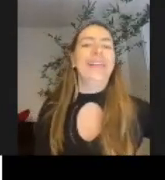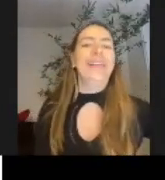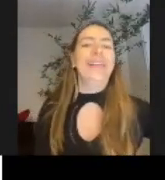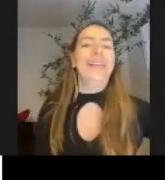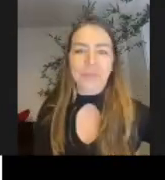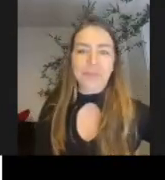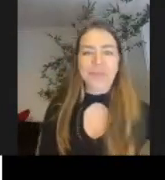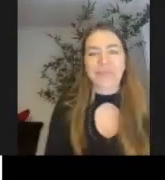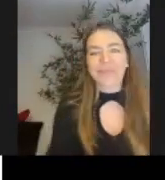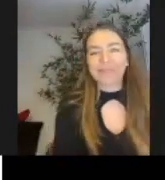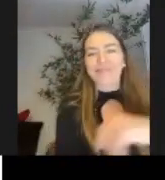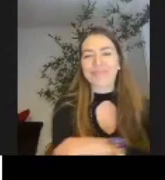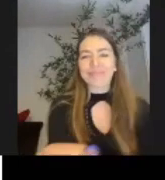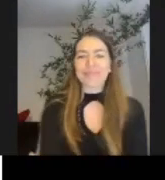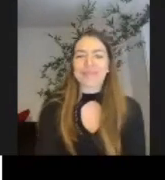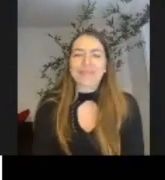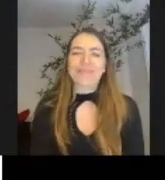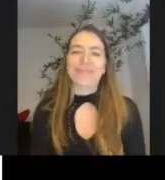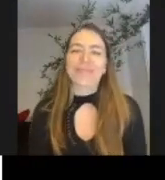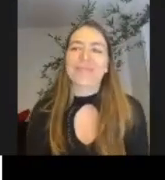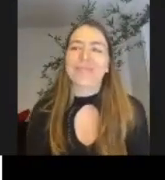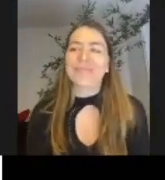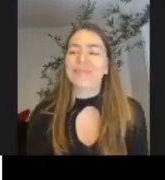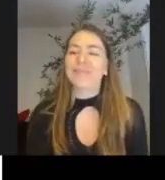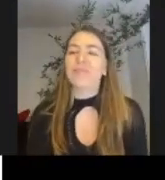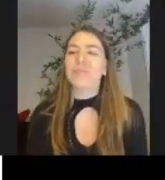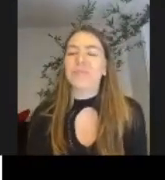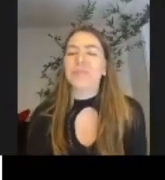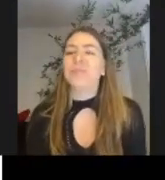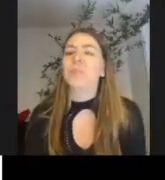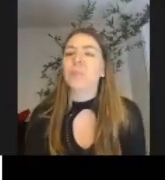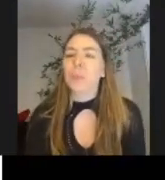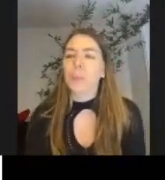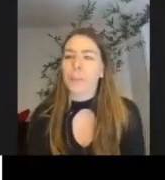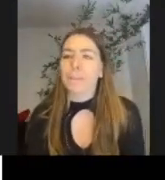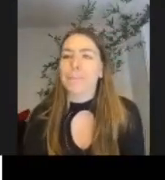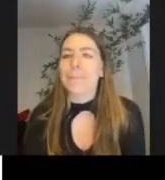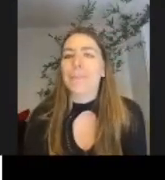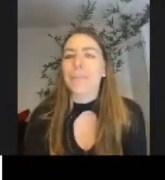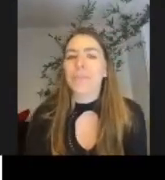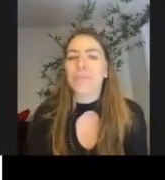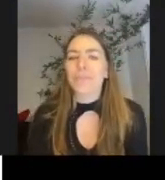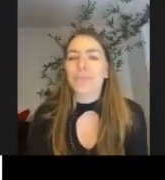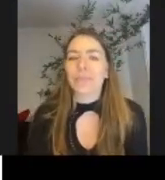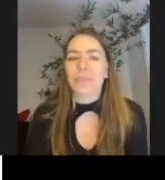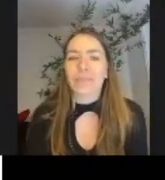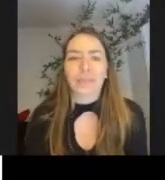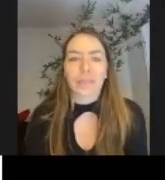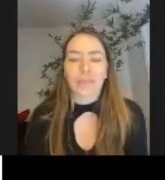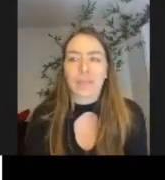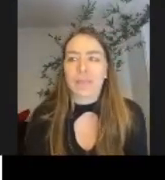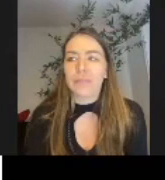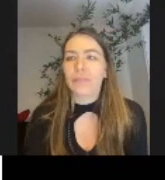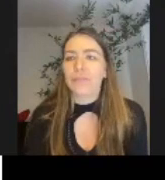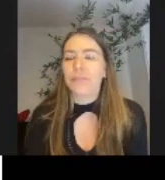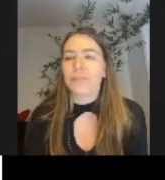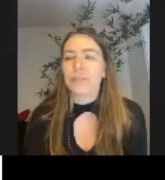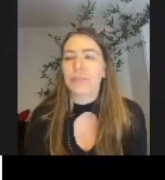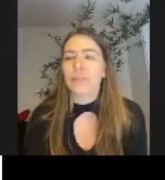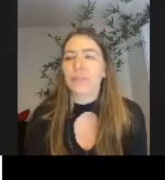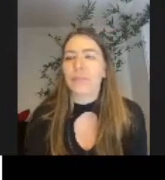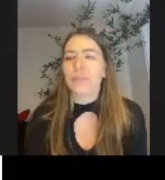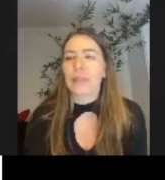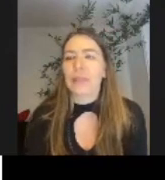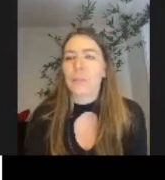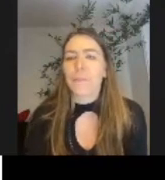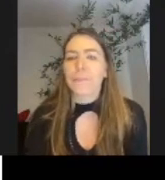É abobrinha, muito né? amor pela abobrinha. Então, vocês podem colocar outro vegetal. Coloquei brócolis e tomate, tá? Mas, de repente,